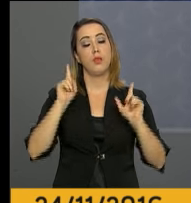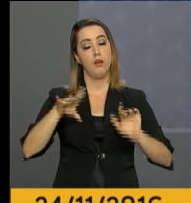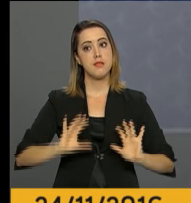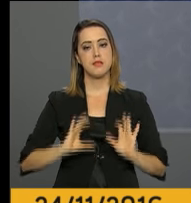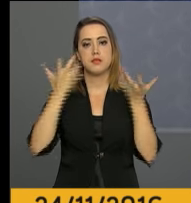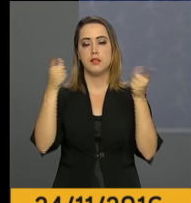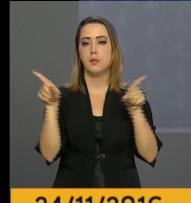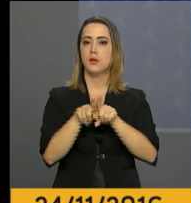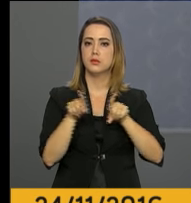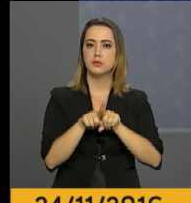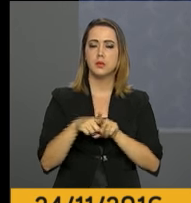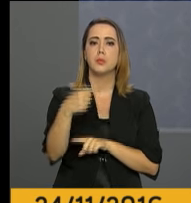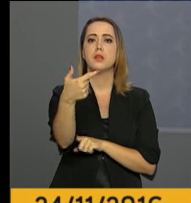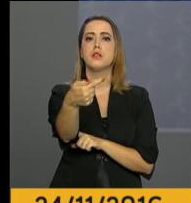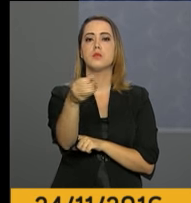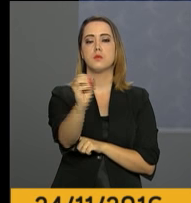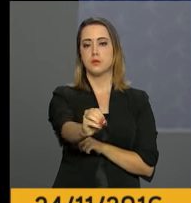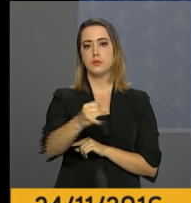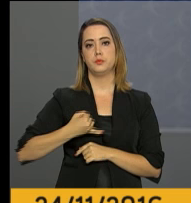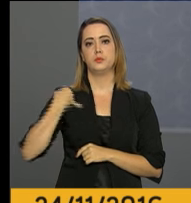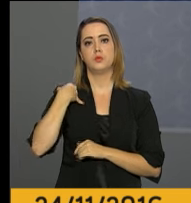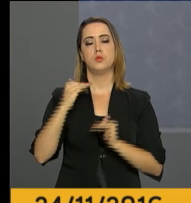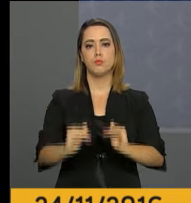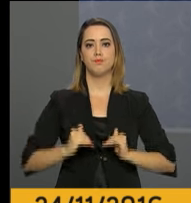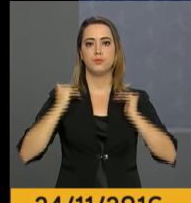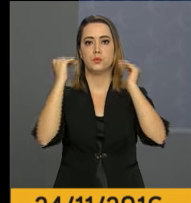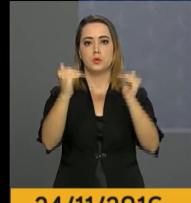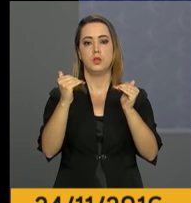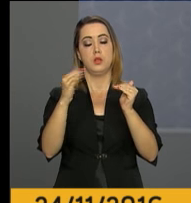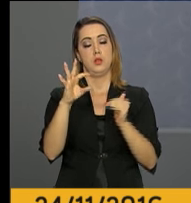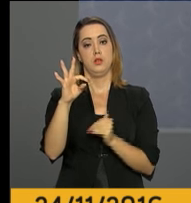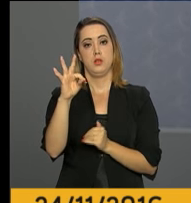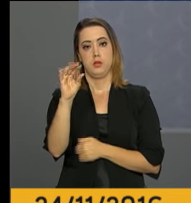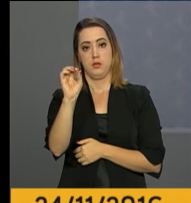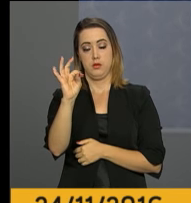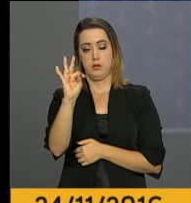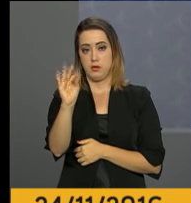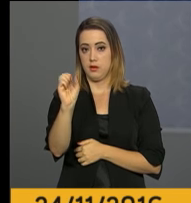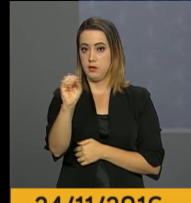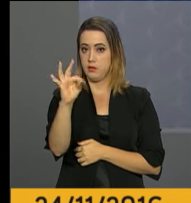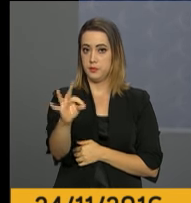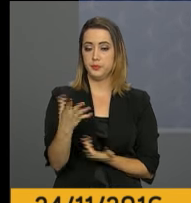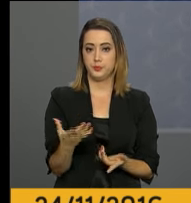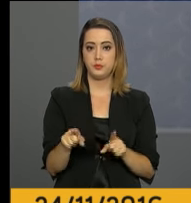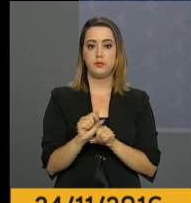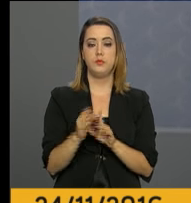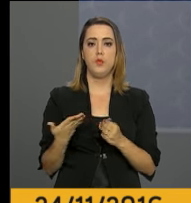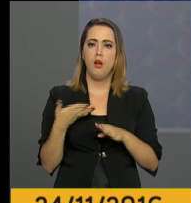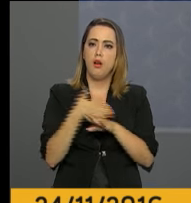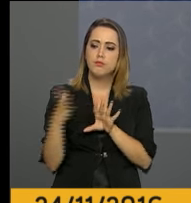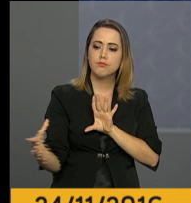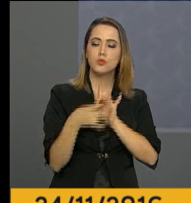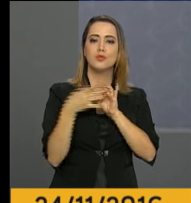também os 70 anos do Tribunal Superior do Trabalho ao associar-me a esta